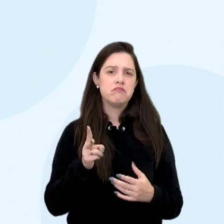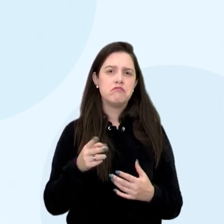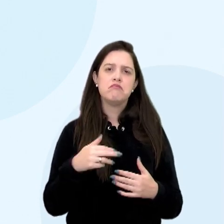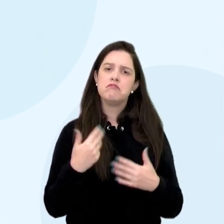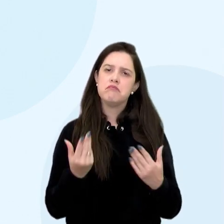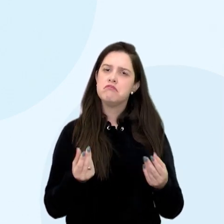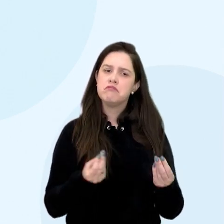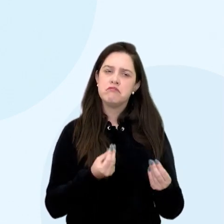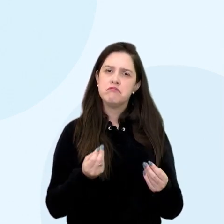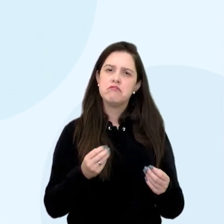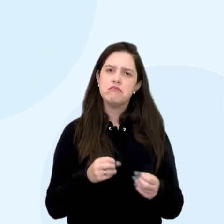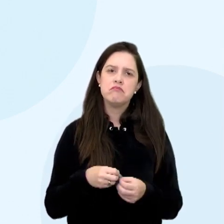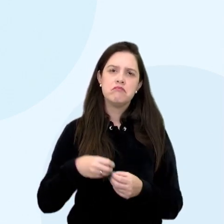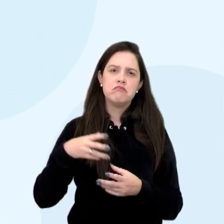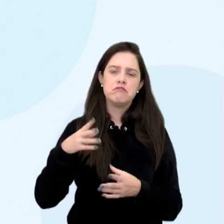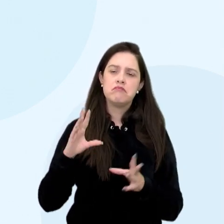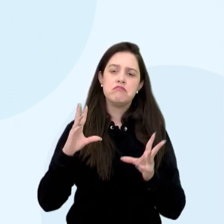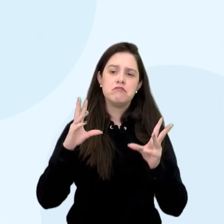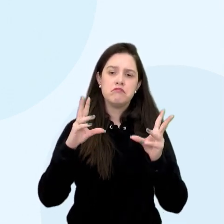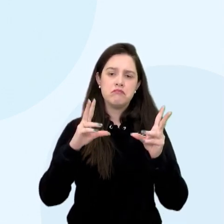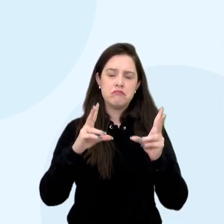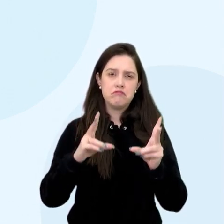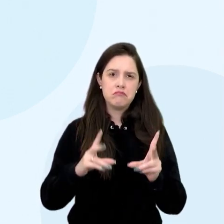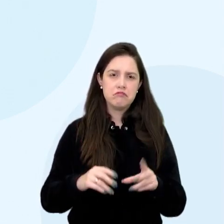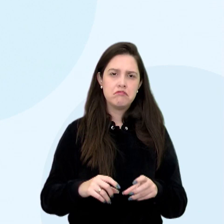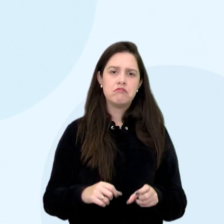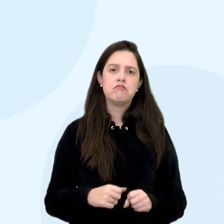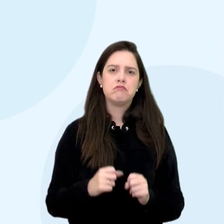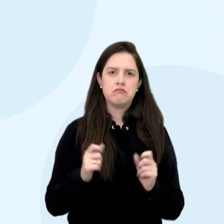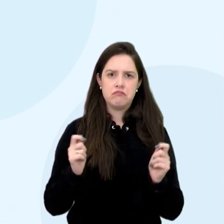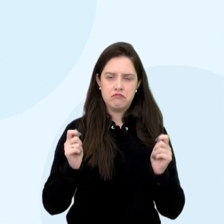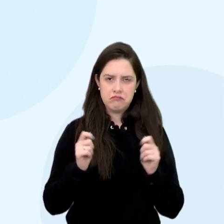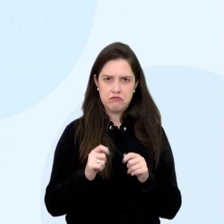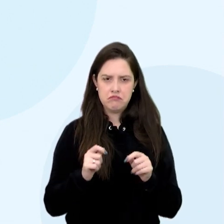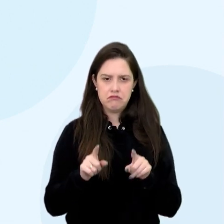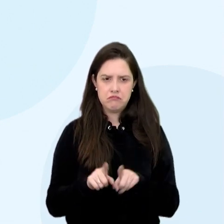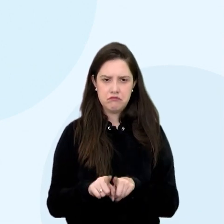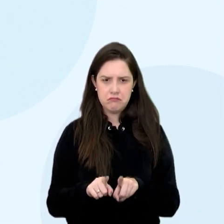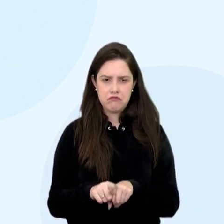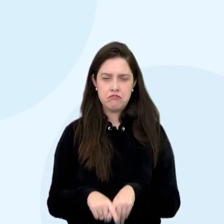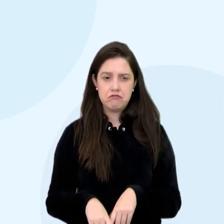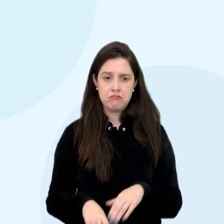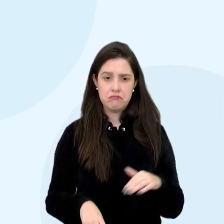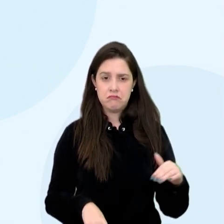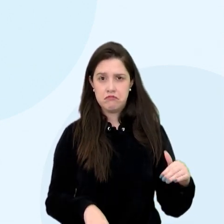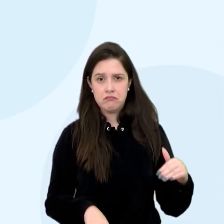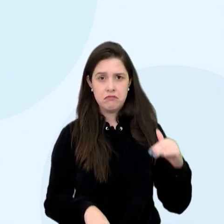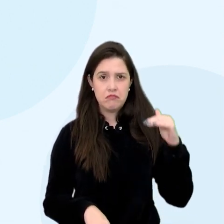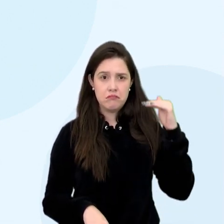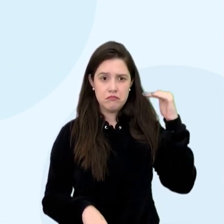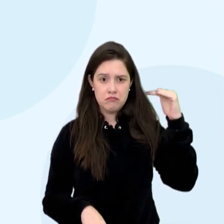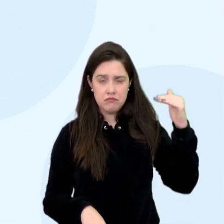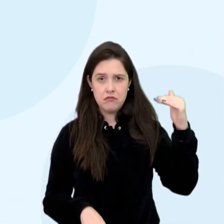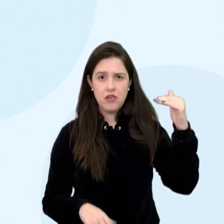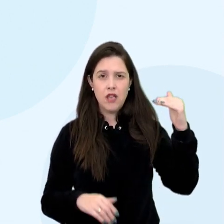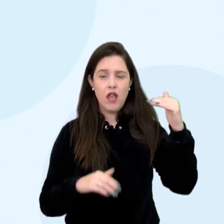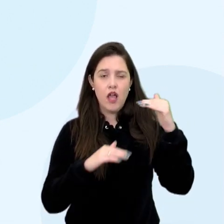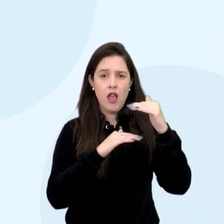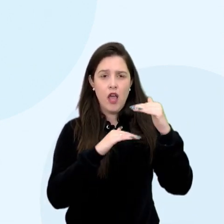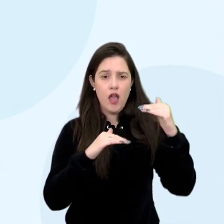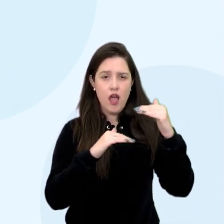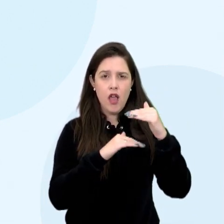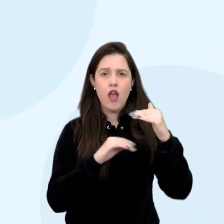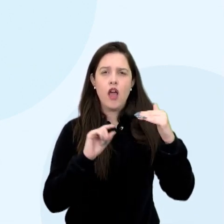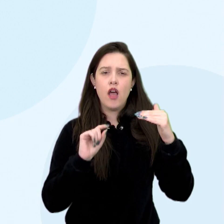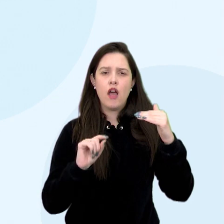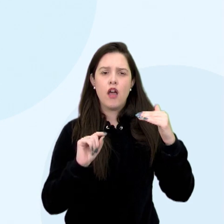sismo, transmite-se em todas as direções sob a forma de ondas. Então, nas faixas de transição das camadas aí internas do